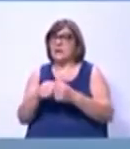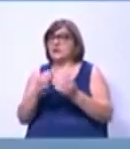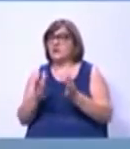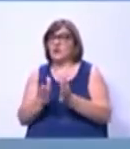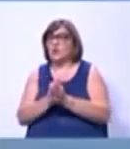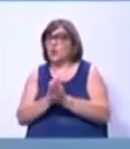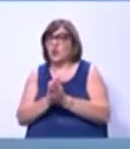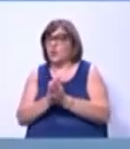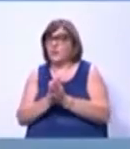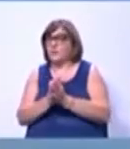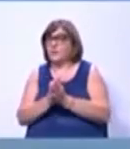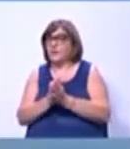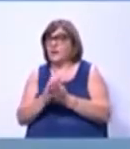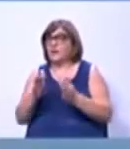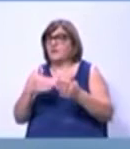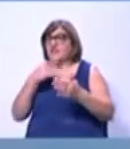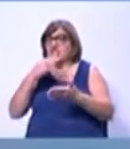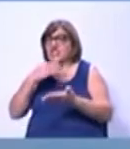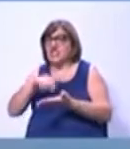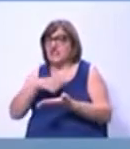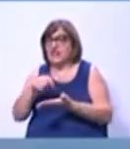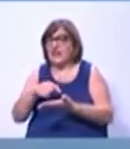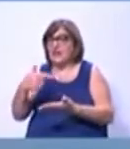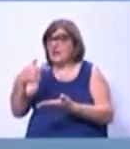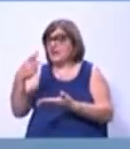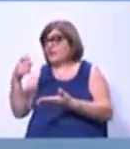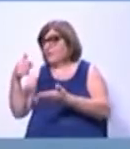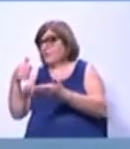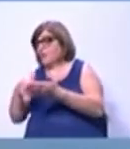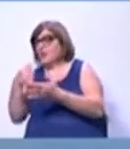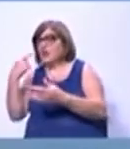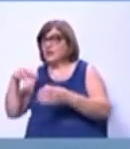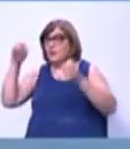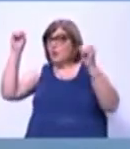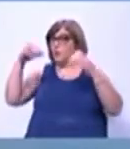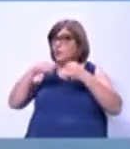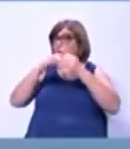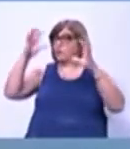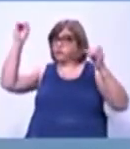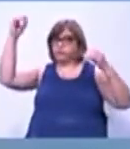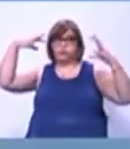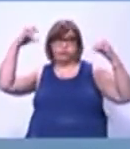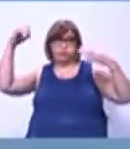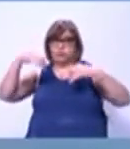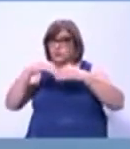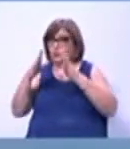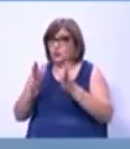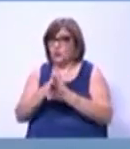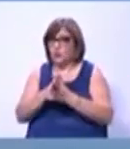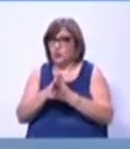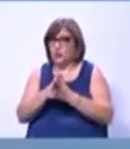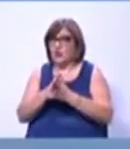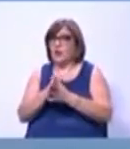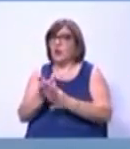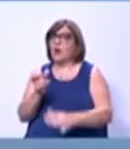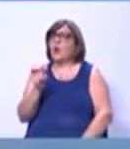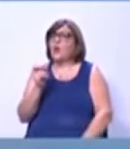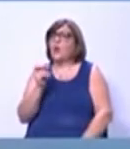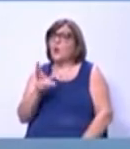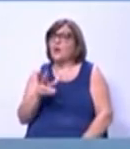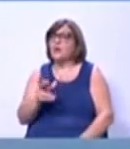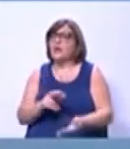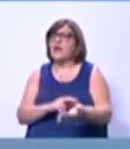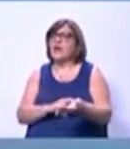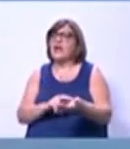velho, estamos a fazer o jantar, a televisão está ligada, temos as luzes todas acesas, estamos a contrariar o